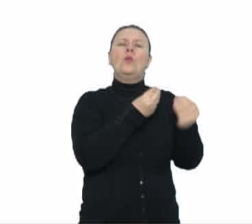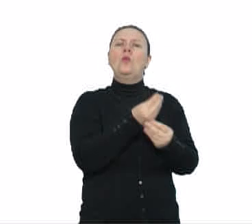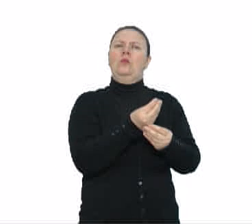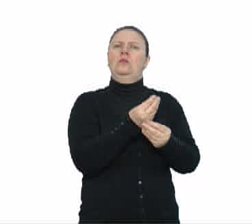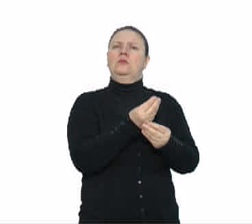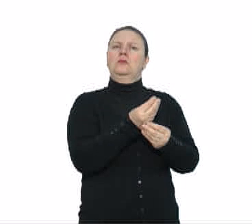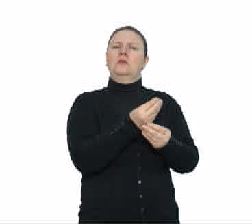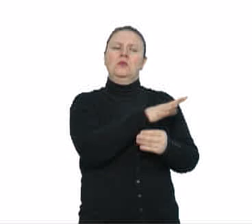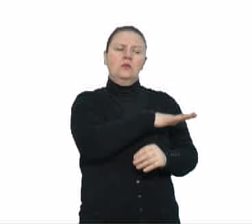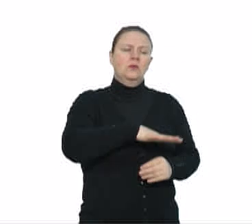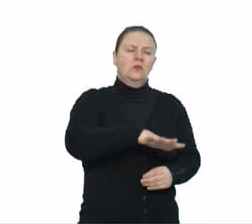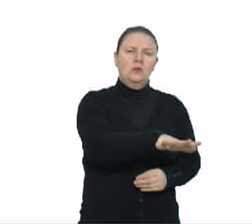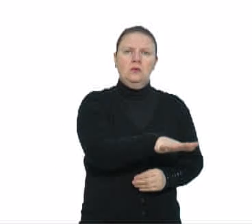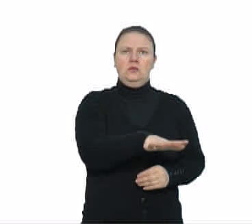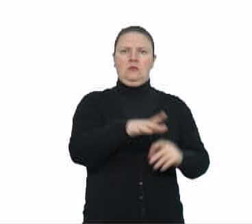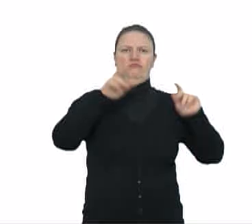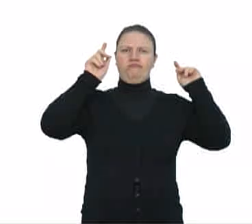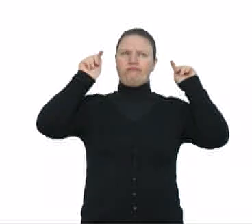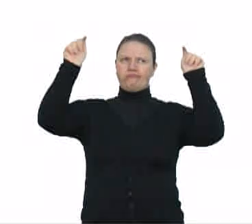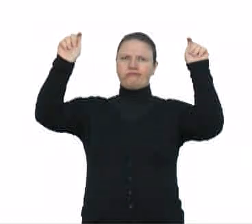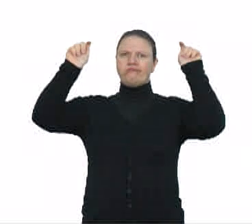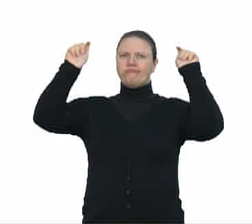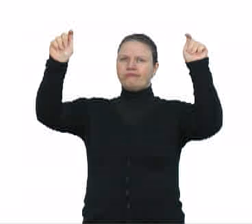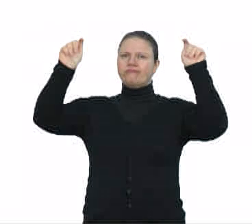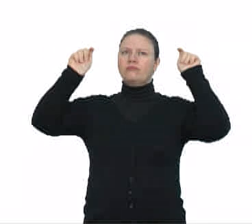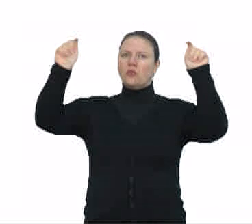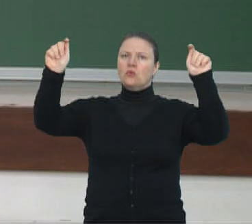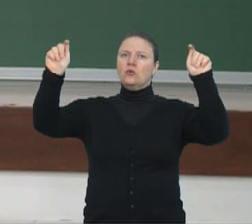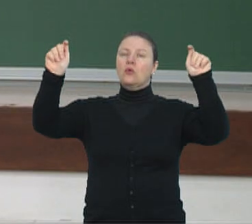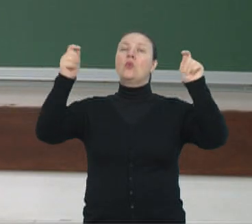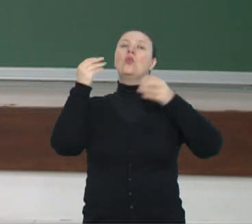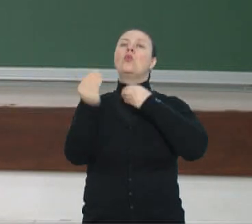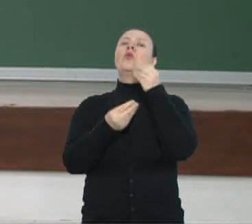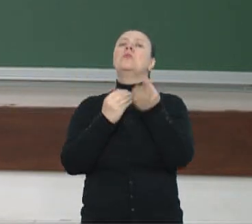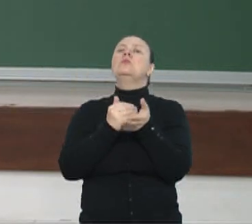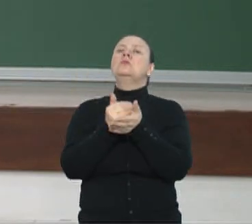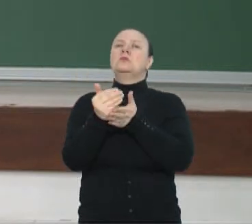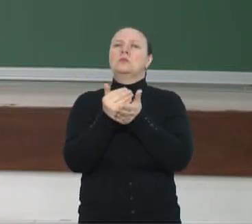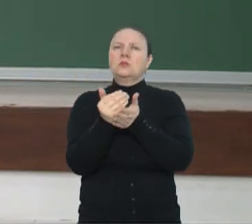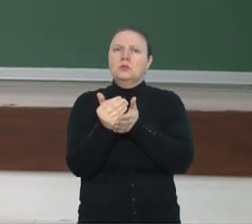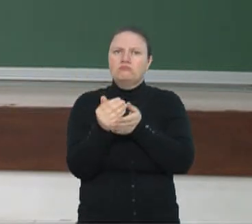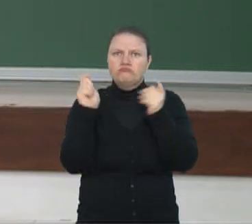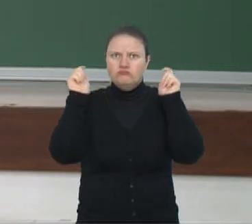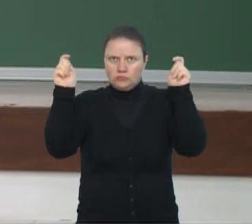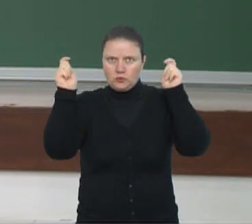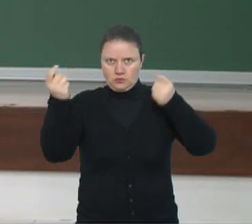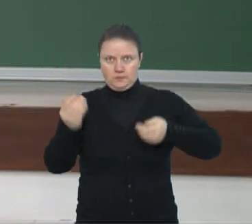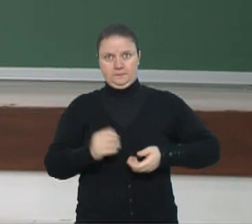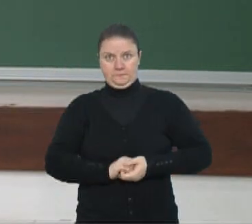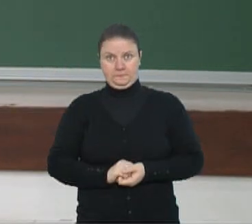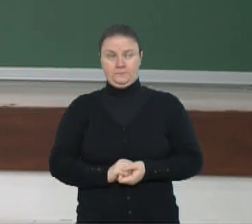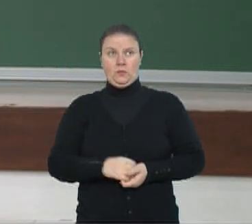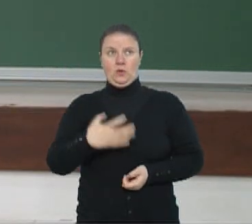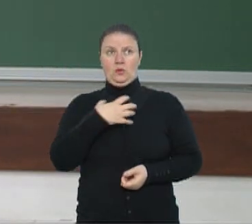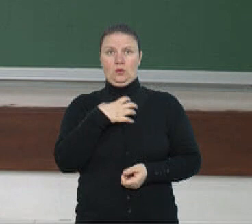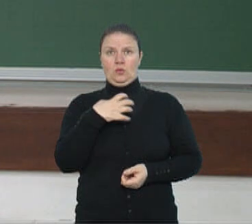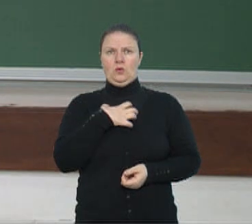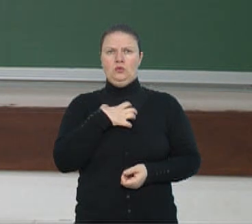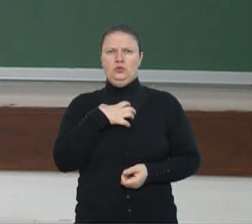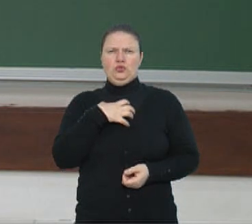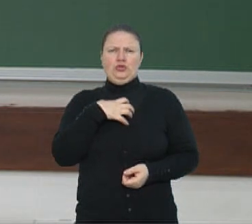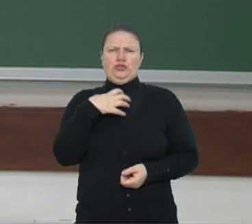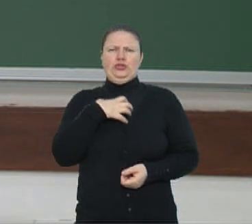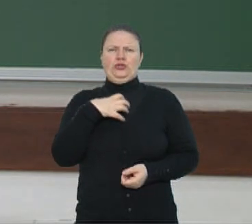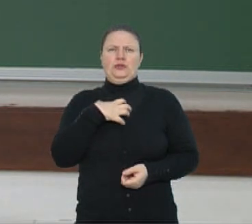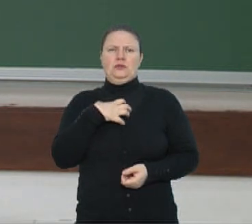Eles vão passar por um movimento de protesto. Só que esse movimento vai acontecer de várias formas diferentes. A primeira grande forma de protestar está